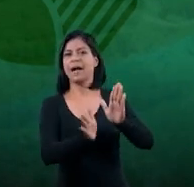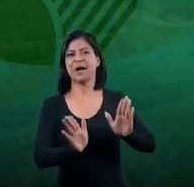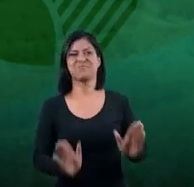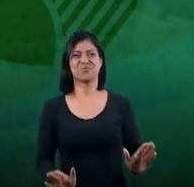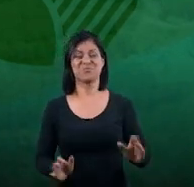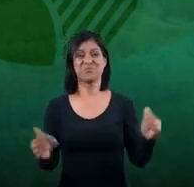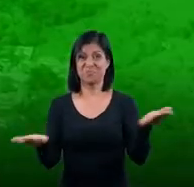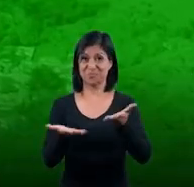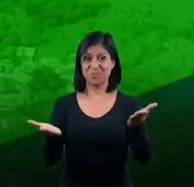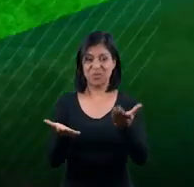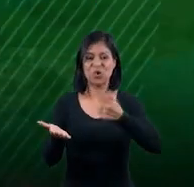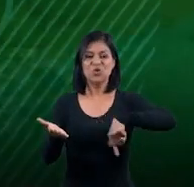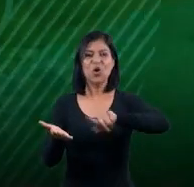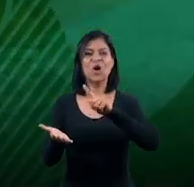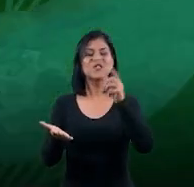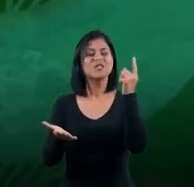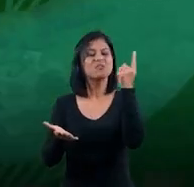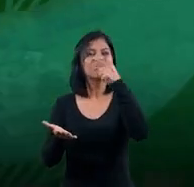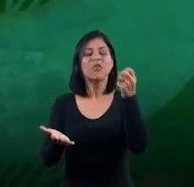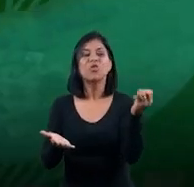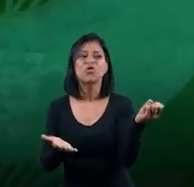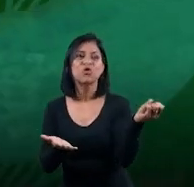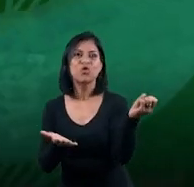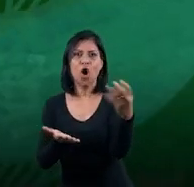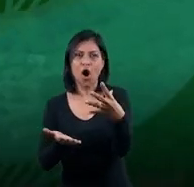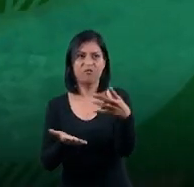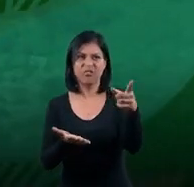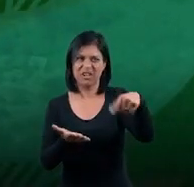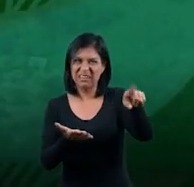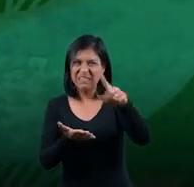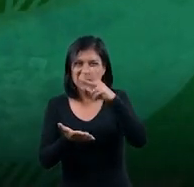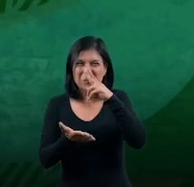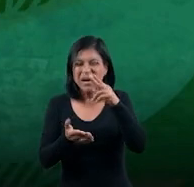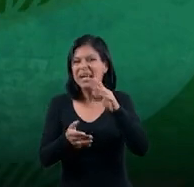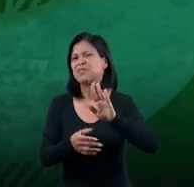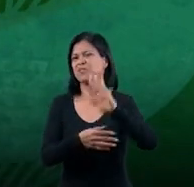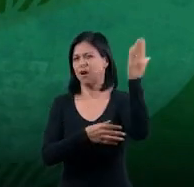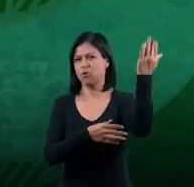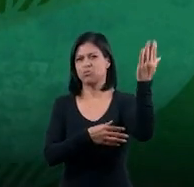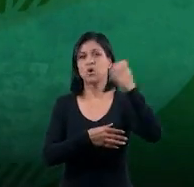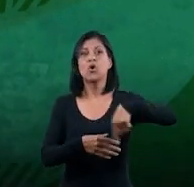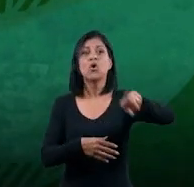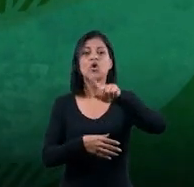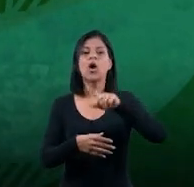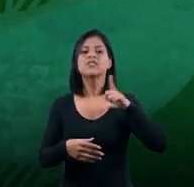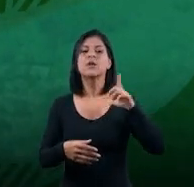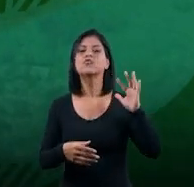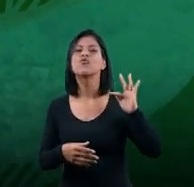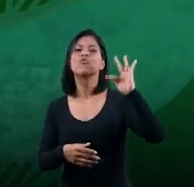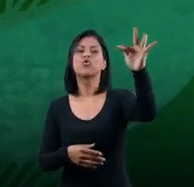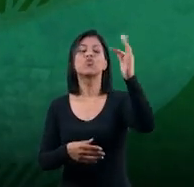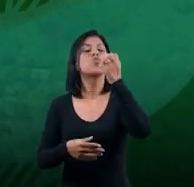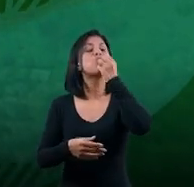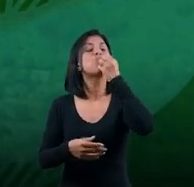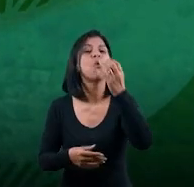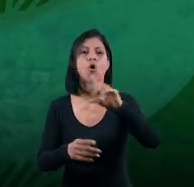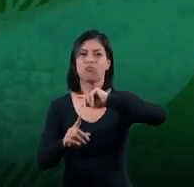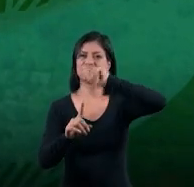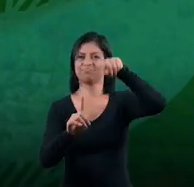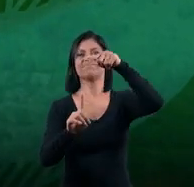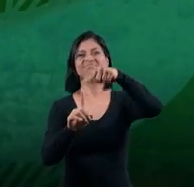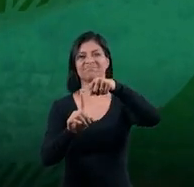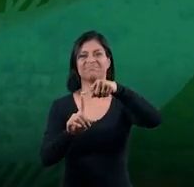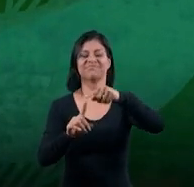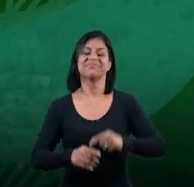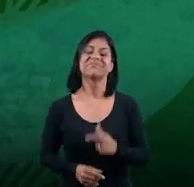pessoas representam. Hoje estão usando uma cara nova, mas as intenções são nefastas. Vitória tem um belo futuro pela frente. É nele